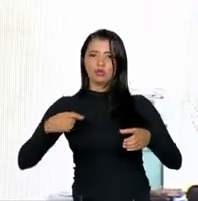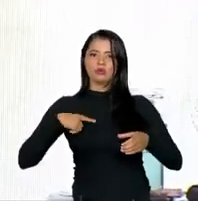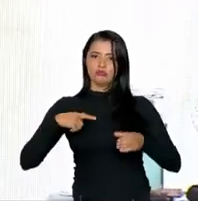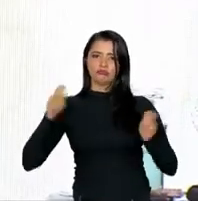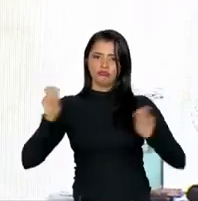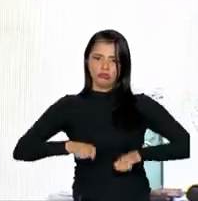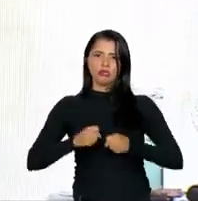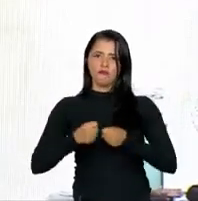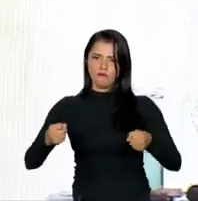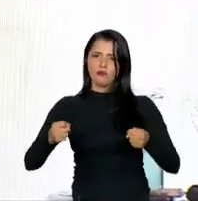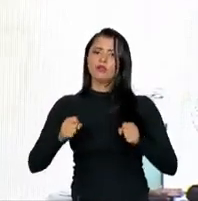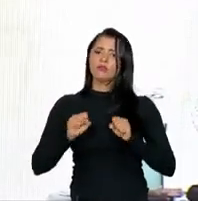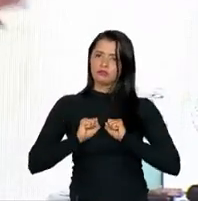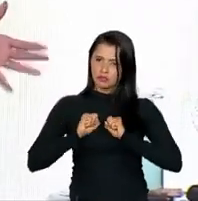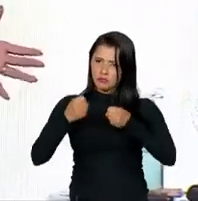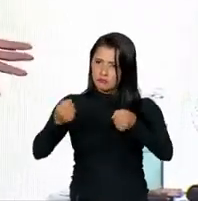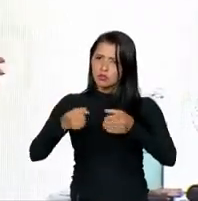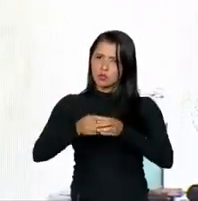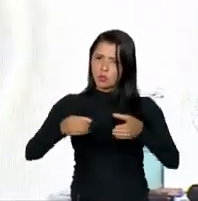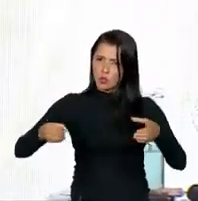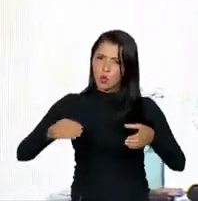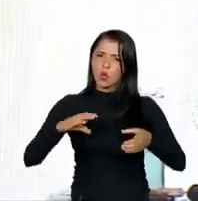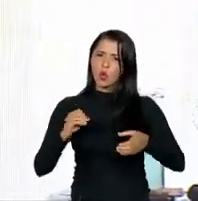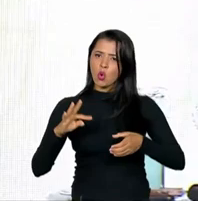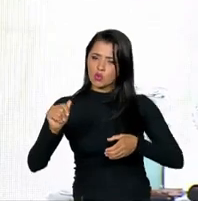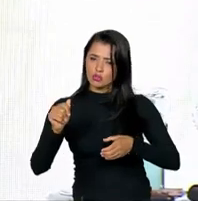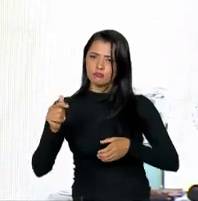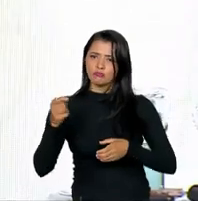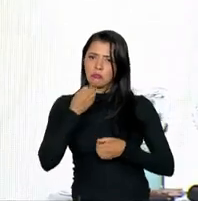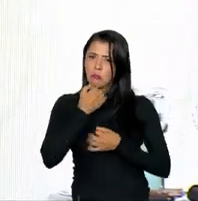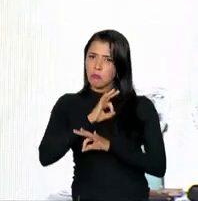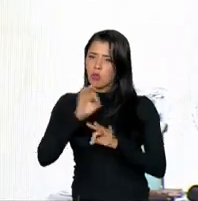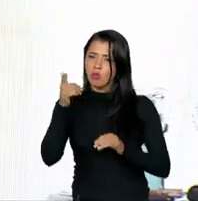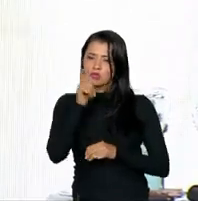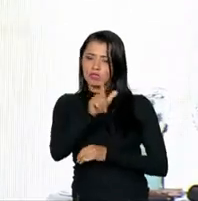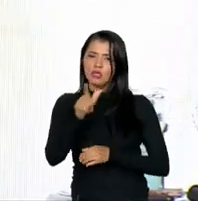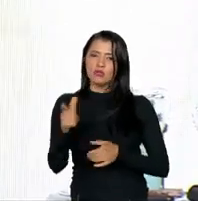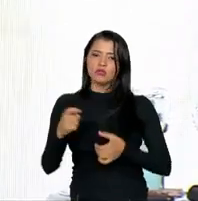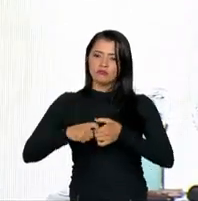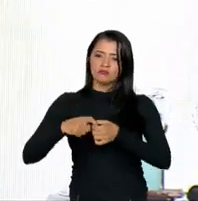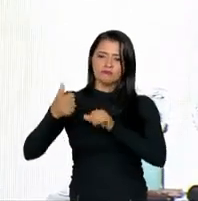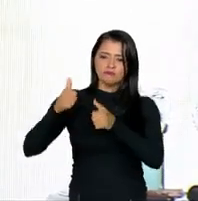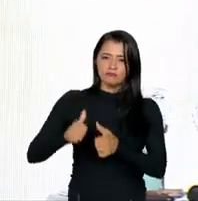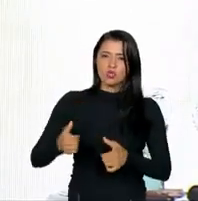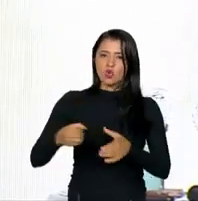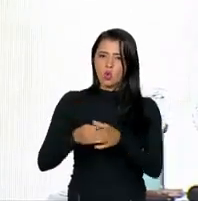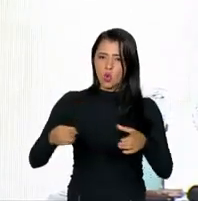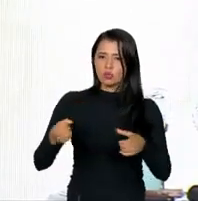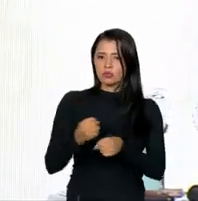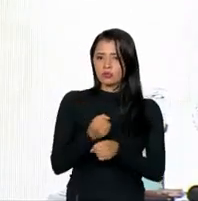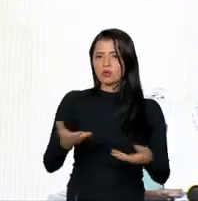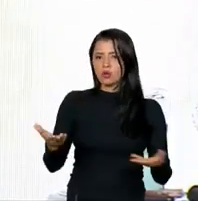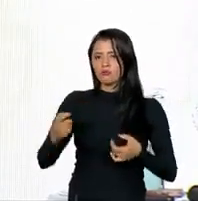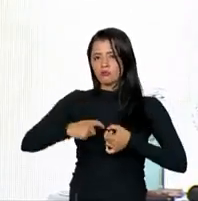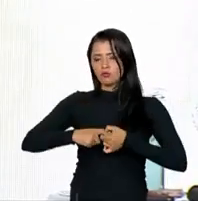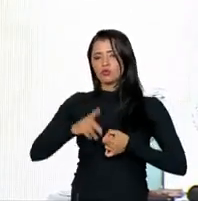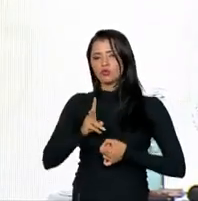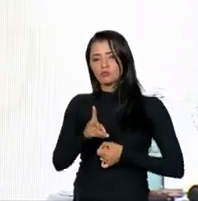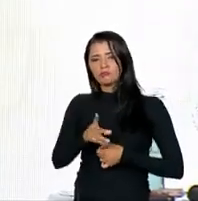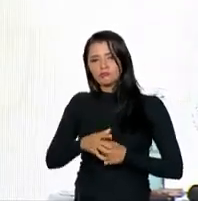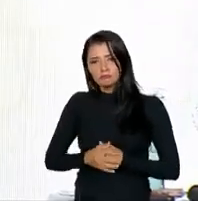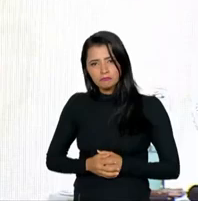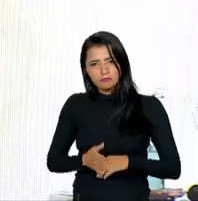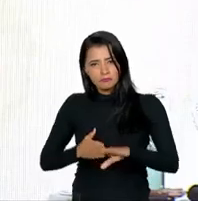das cotas, e que bom que a gente conseguiu a revisão das cotas esse ano, mas eu também entro na UERJ numa